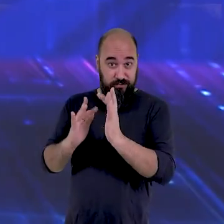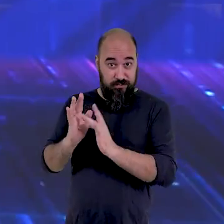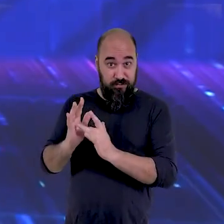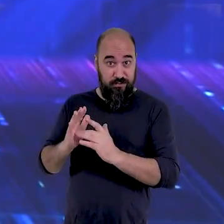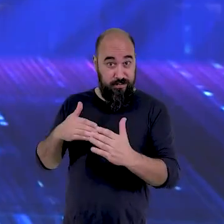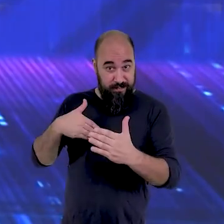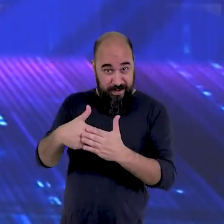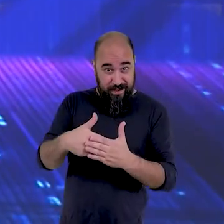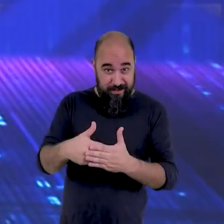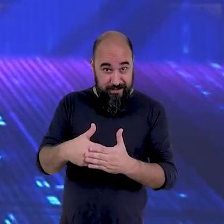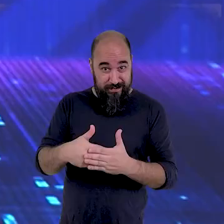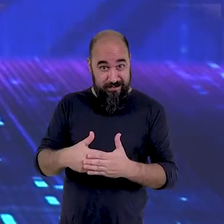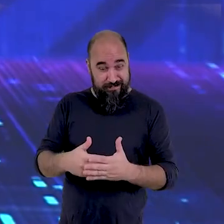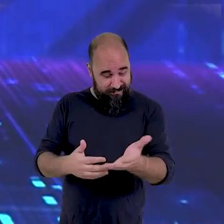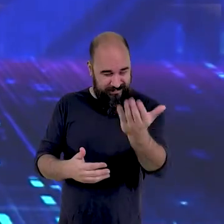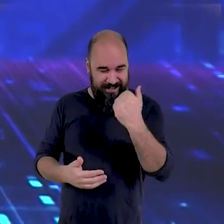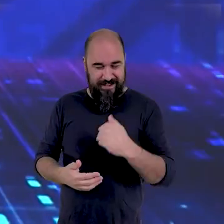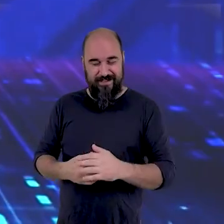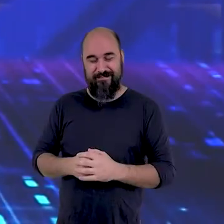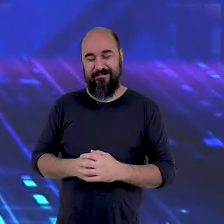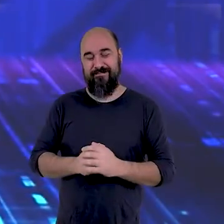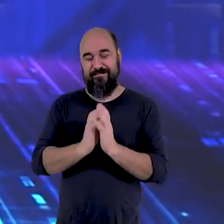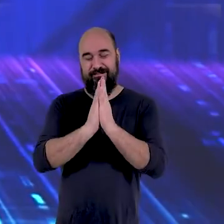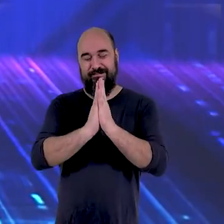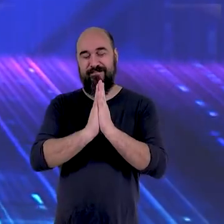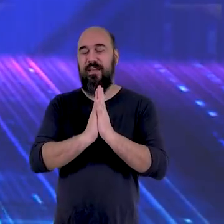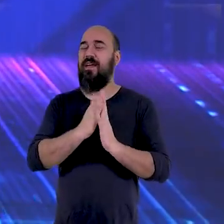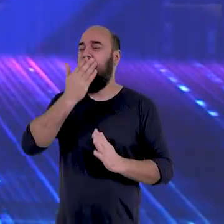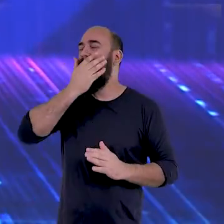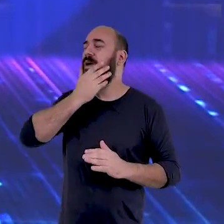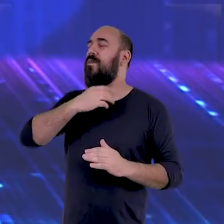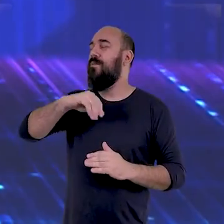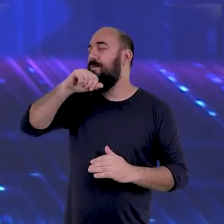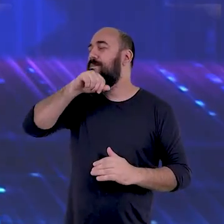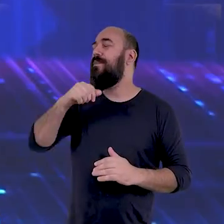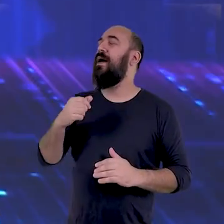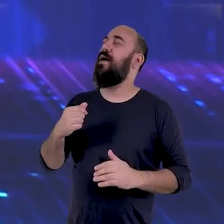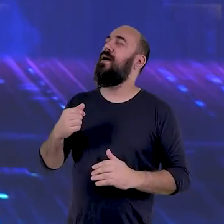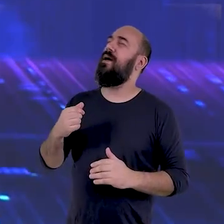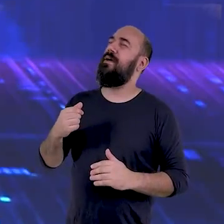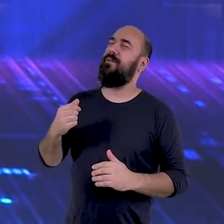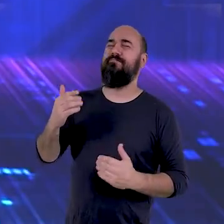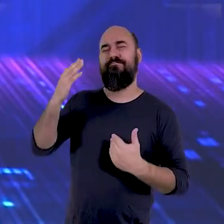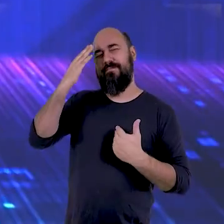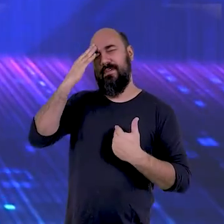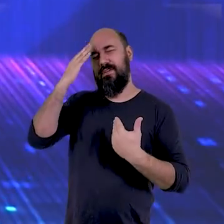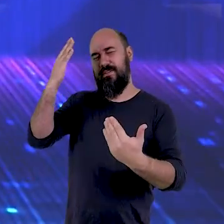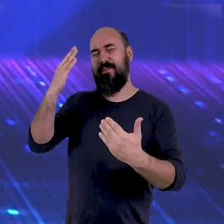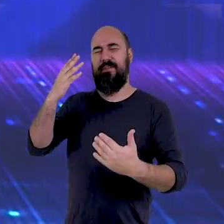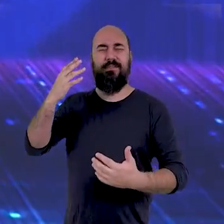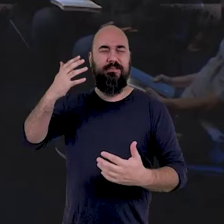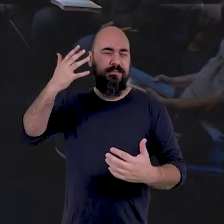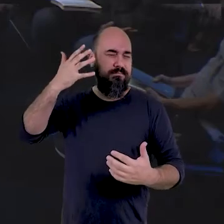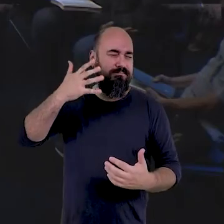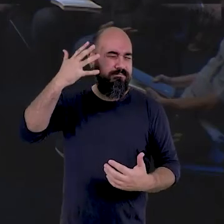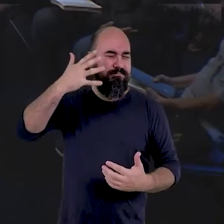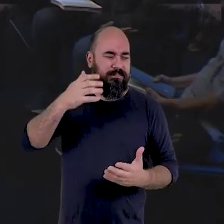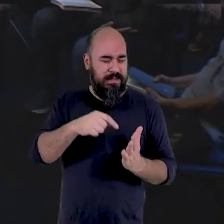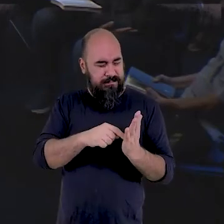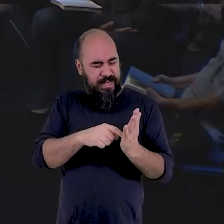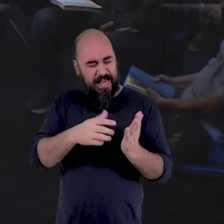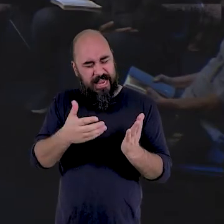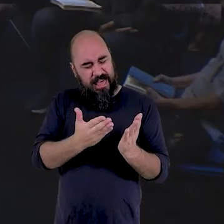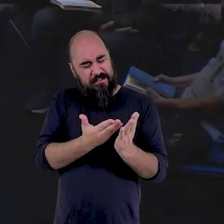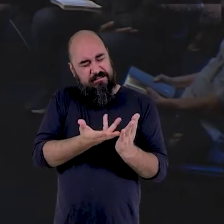Ele? Feche os olhos e vamos juntos orar. Pai de amor, Deus querido, eu te agradeço muito pela mensagem da Tua